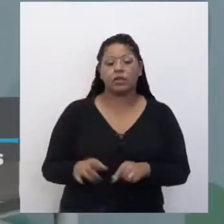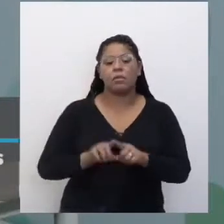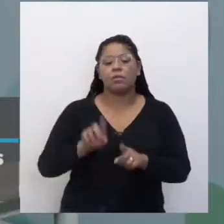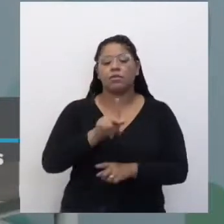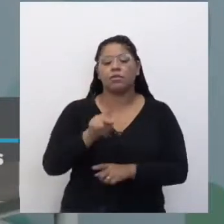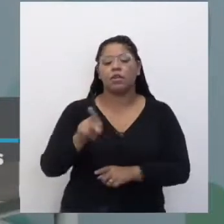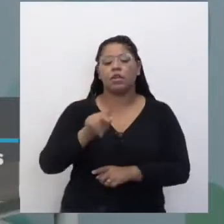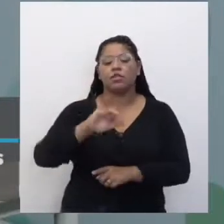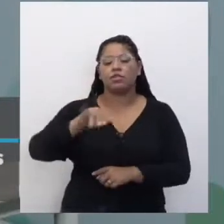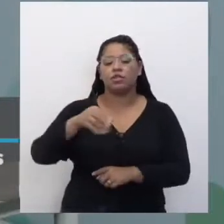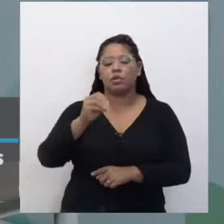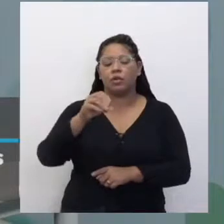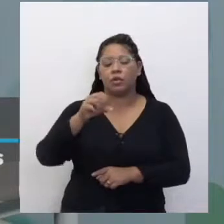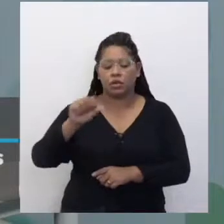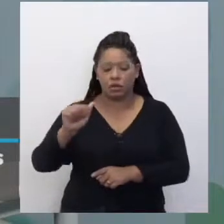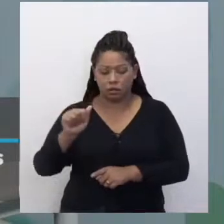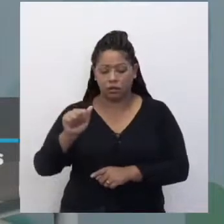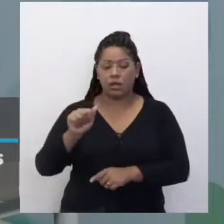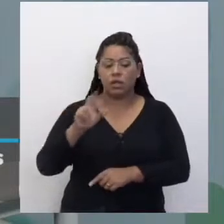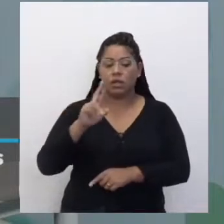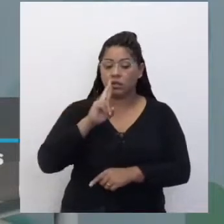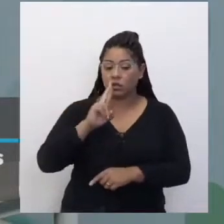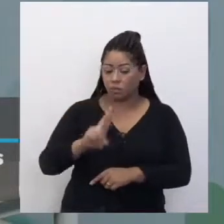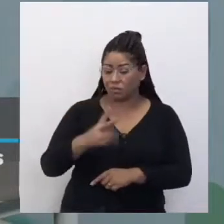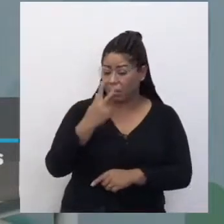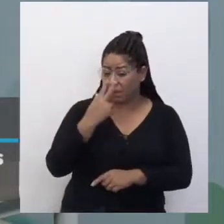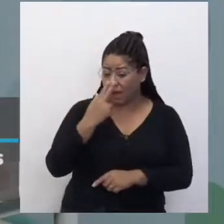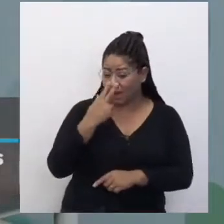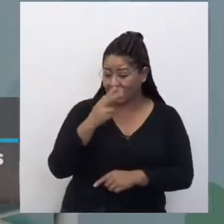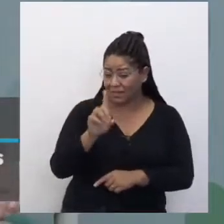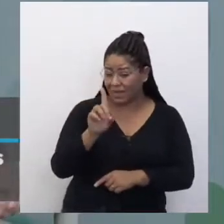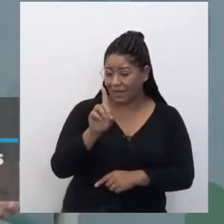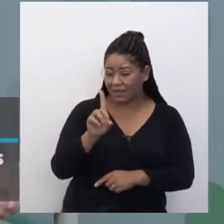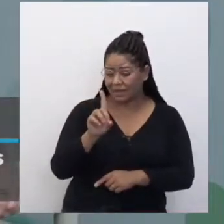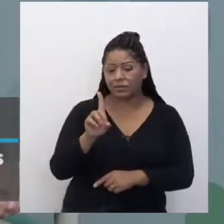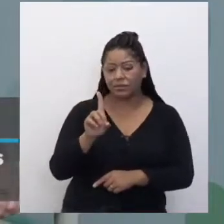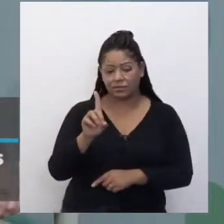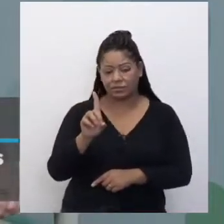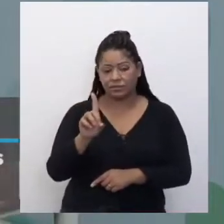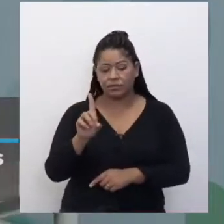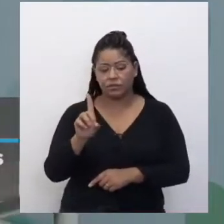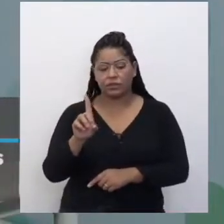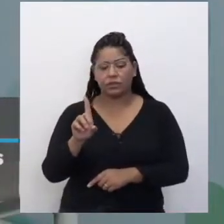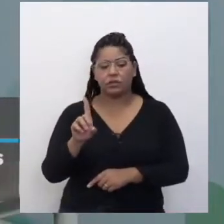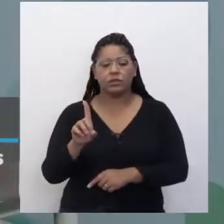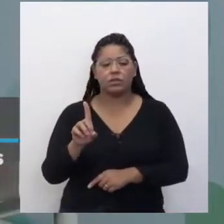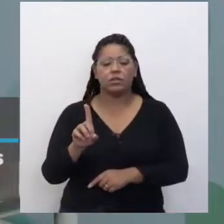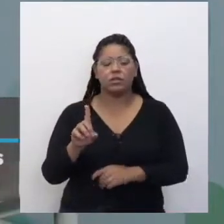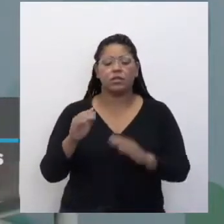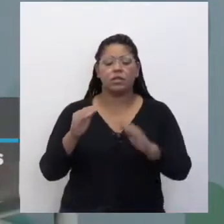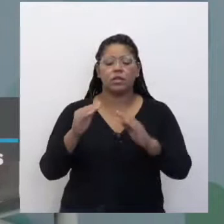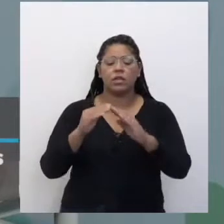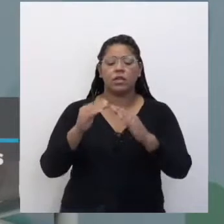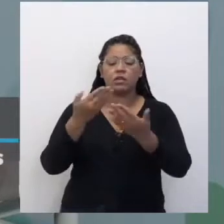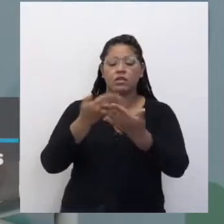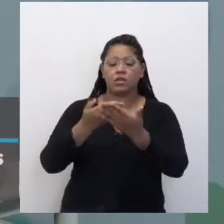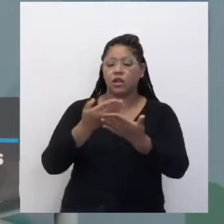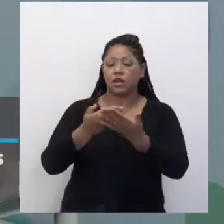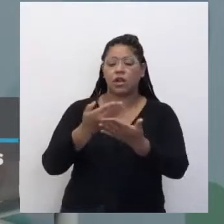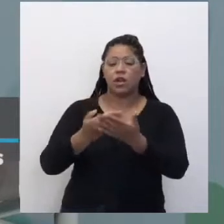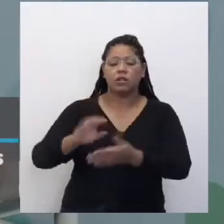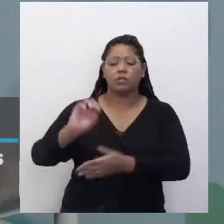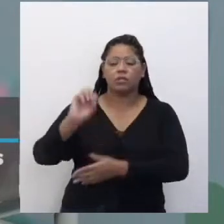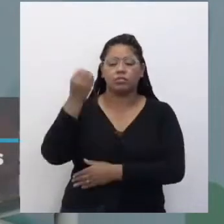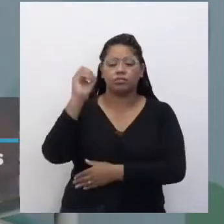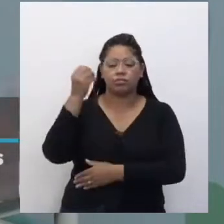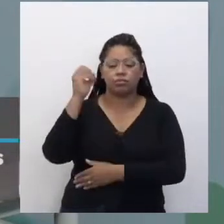Antônio, ele falou assim, será a alternativa D, Escola Estadual Professor Orlando Geribola, em Osasco, São Paulo. Né? E